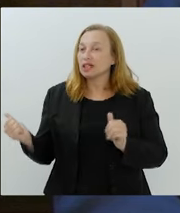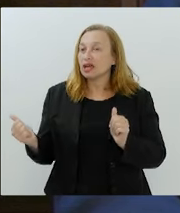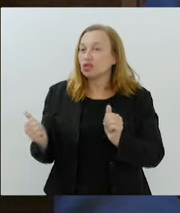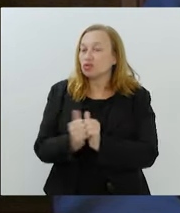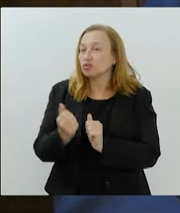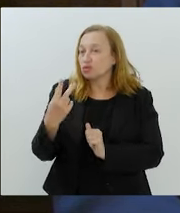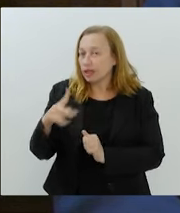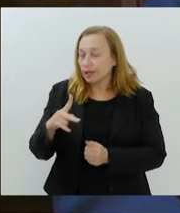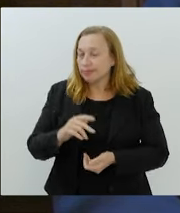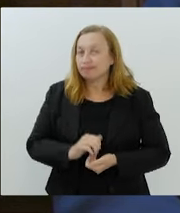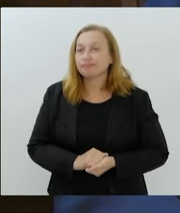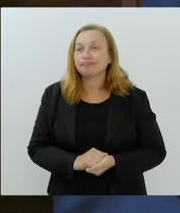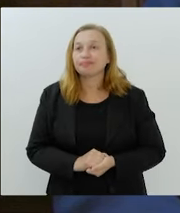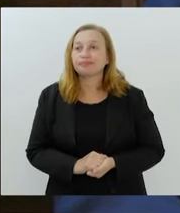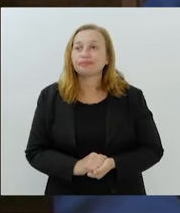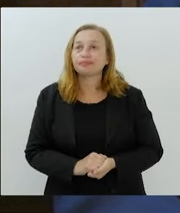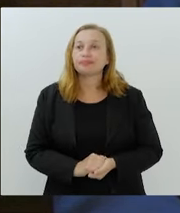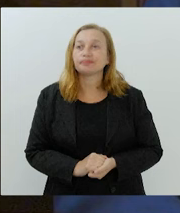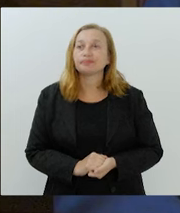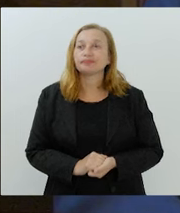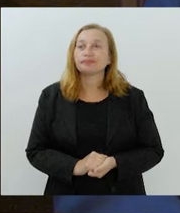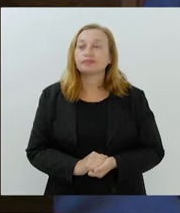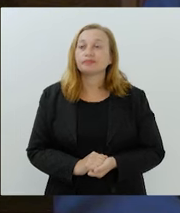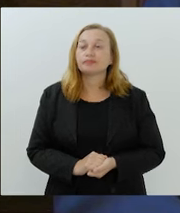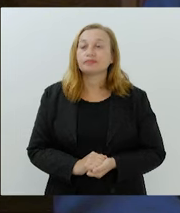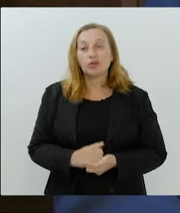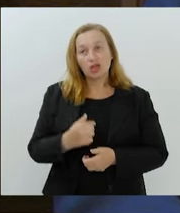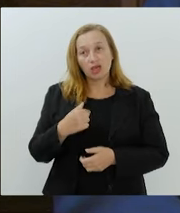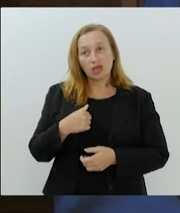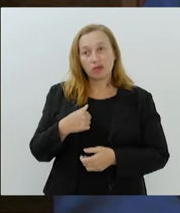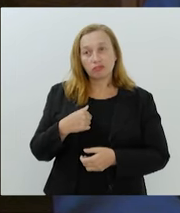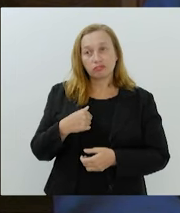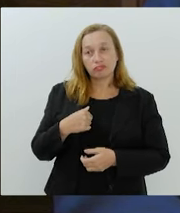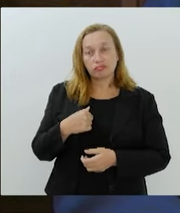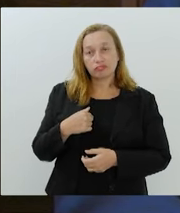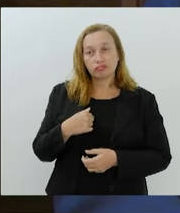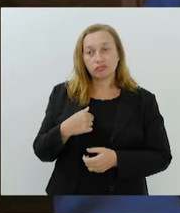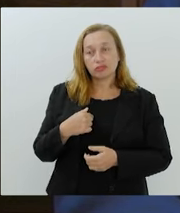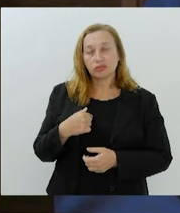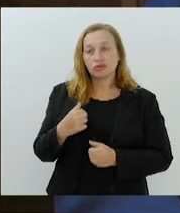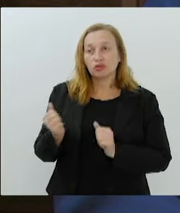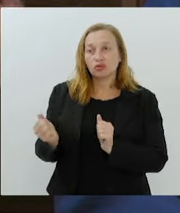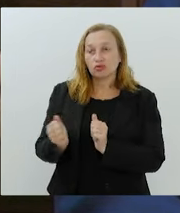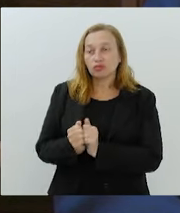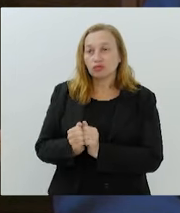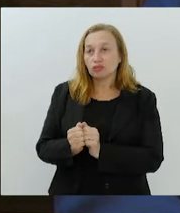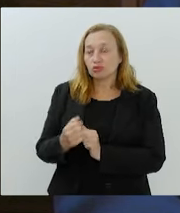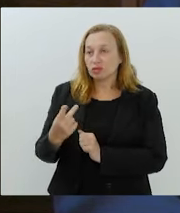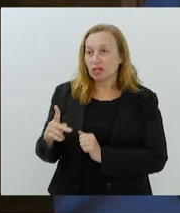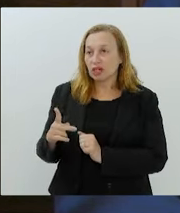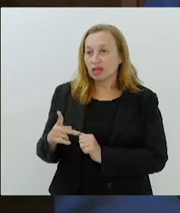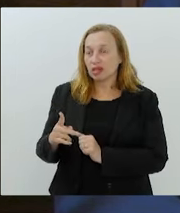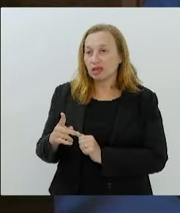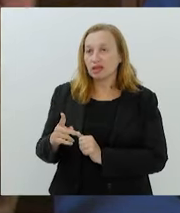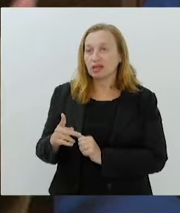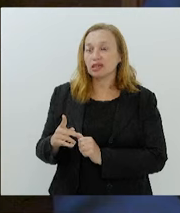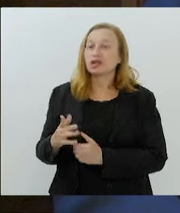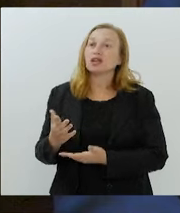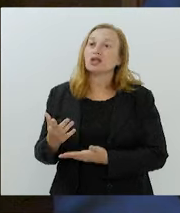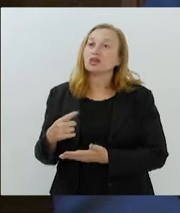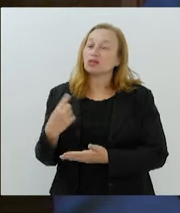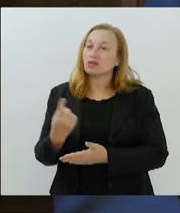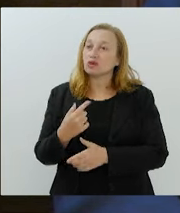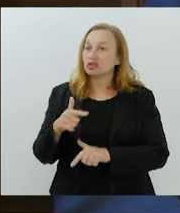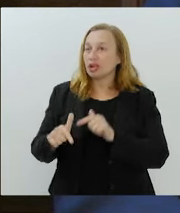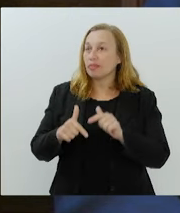ele. E eu convivo com o André com muito menos intensidade do que eu gostaria, porque a gente trabalha em